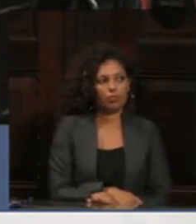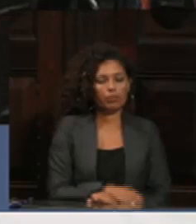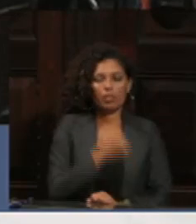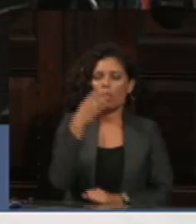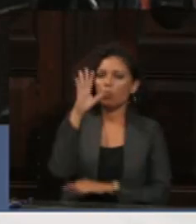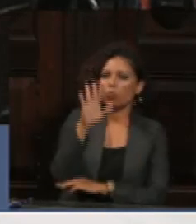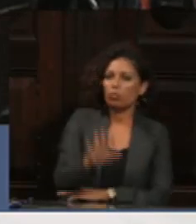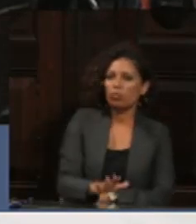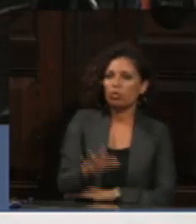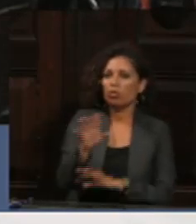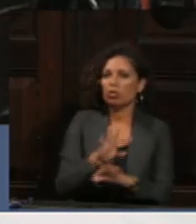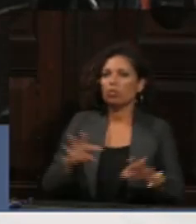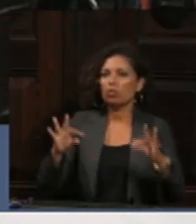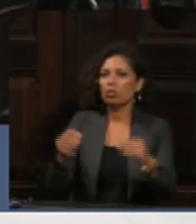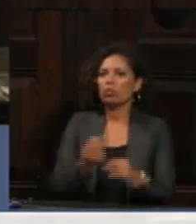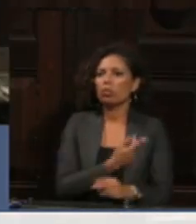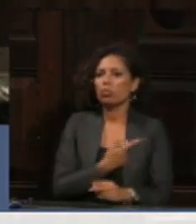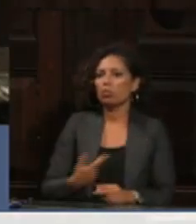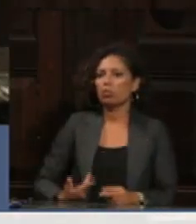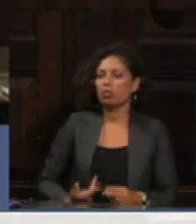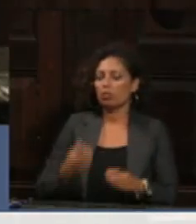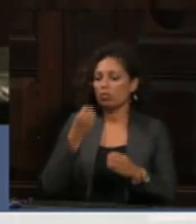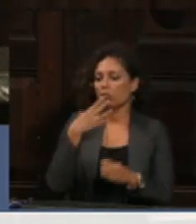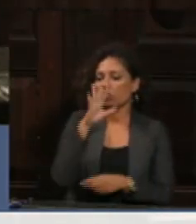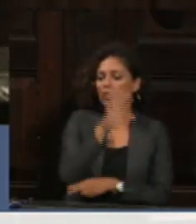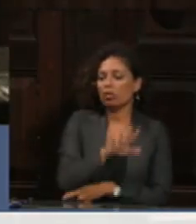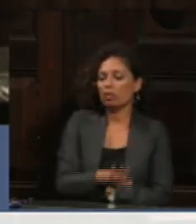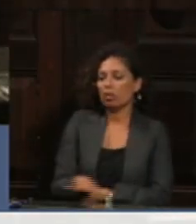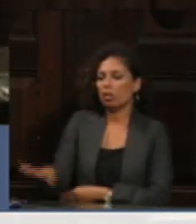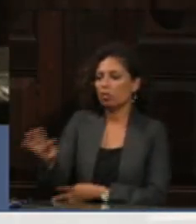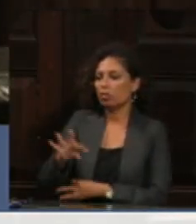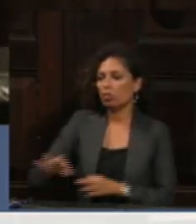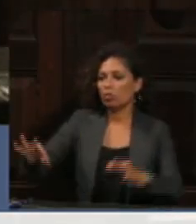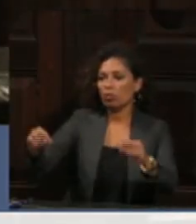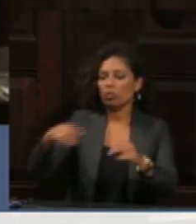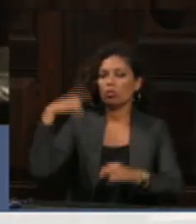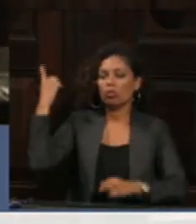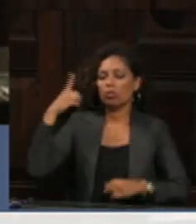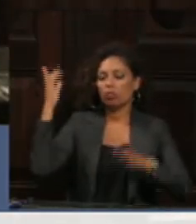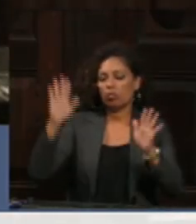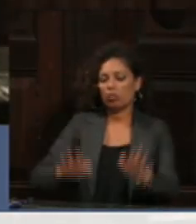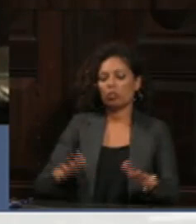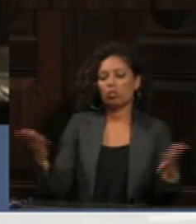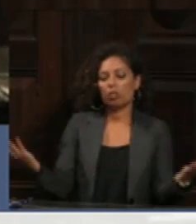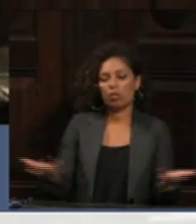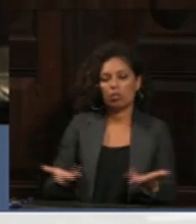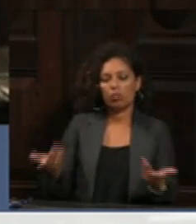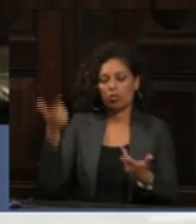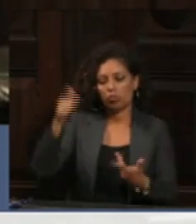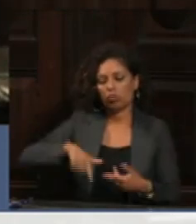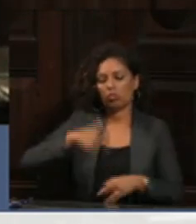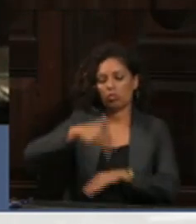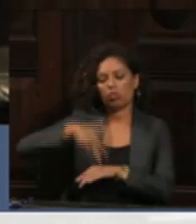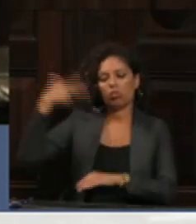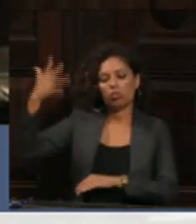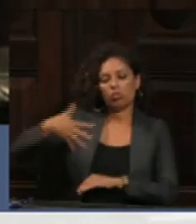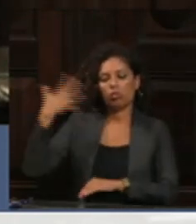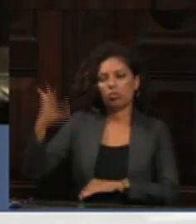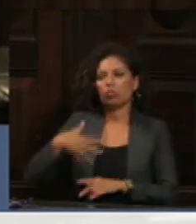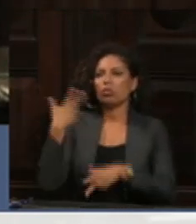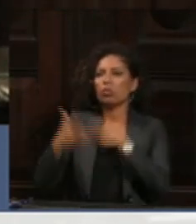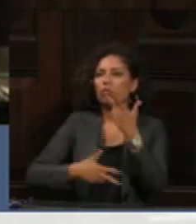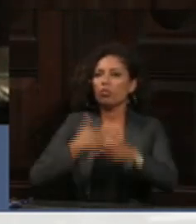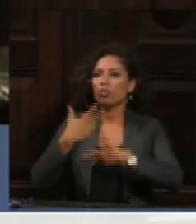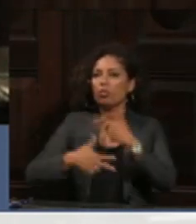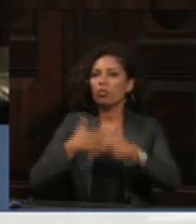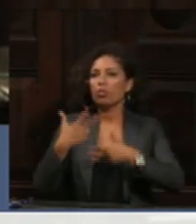Boa tarde, senhora presidenta. Boa tarde, senhoras e senhores deputados e deputadas. Mais uma vez, boa tarde à nossa